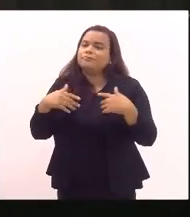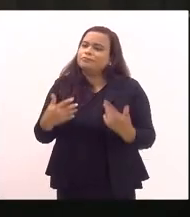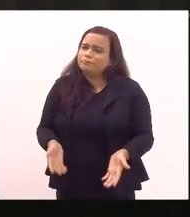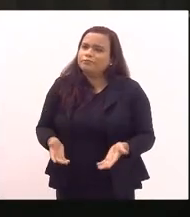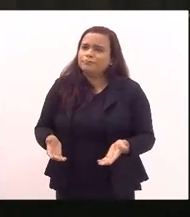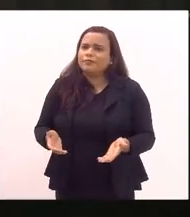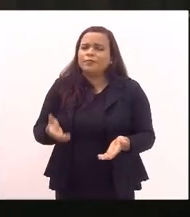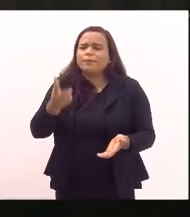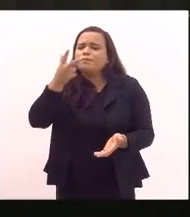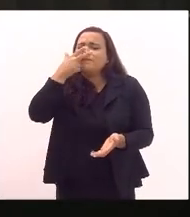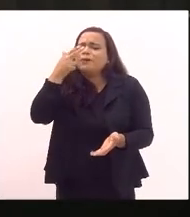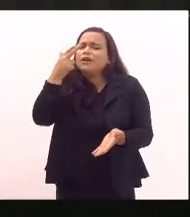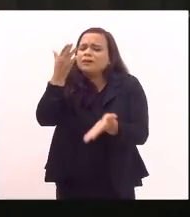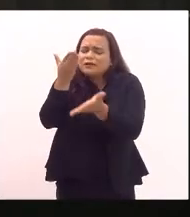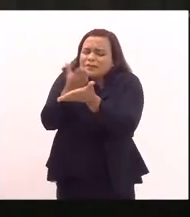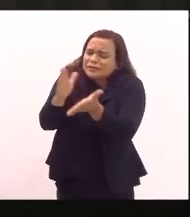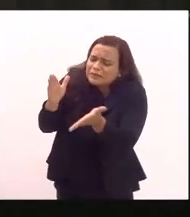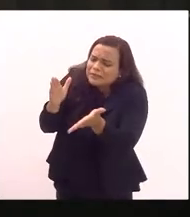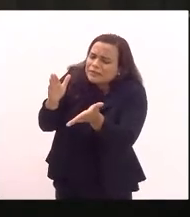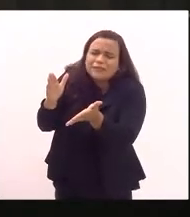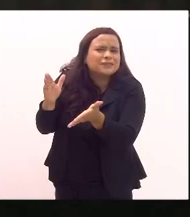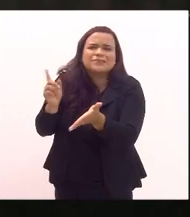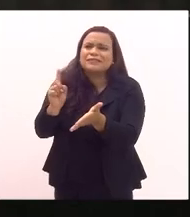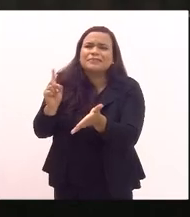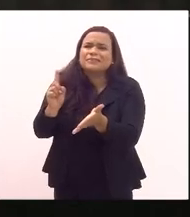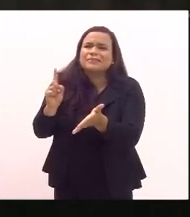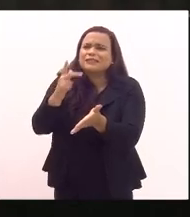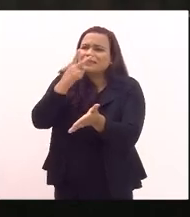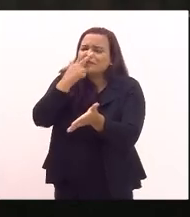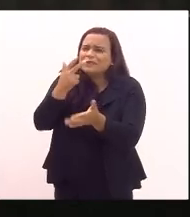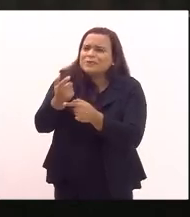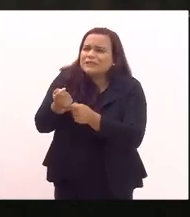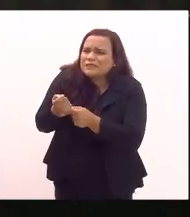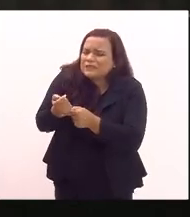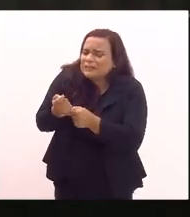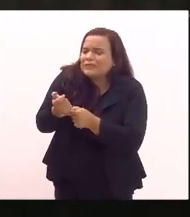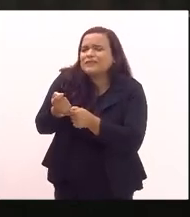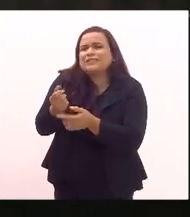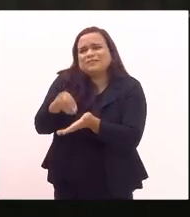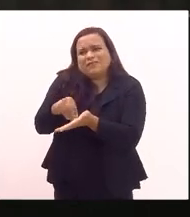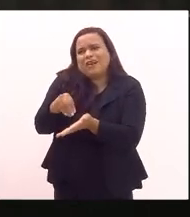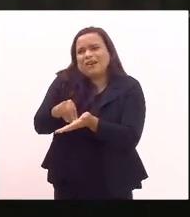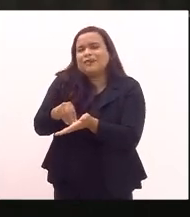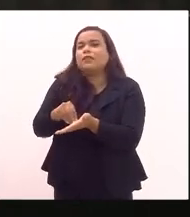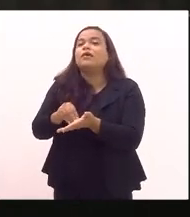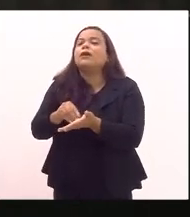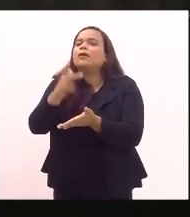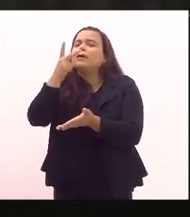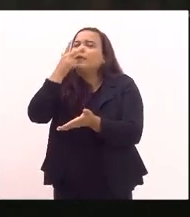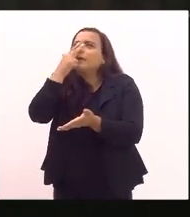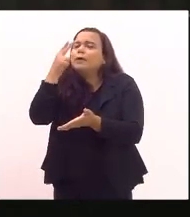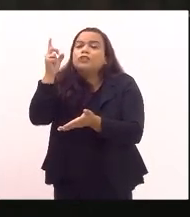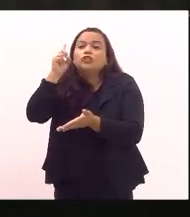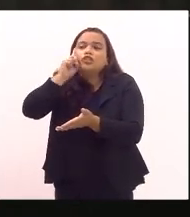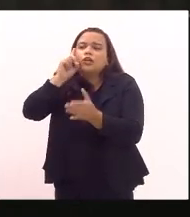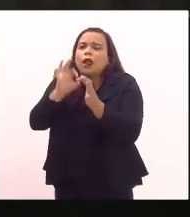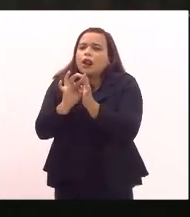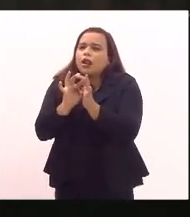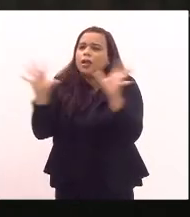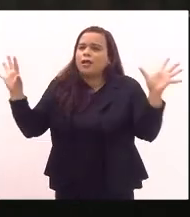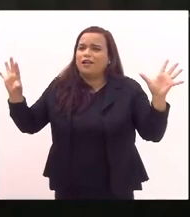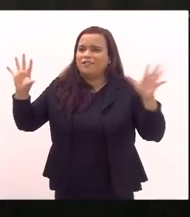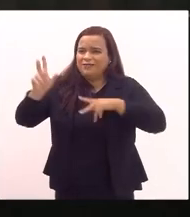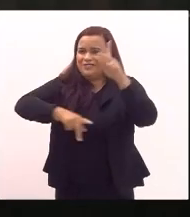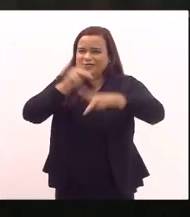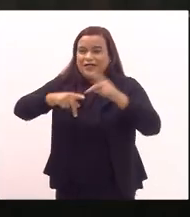inconclusa né porque historicamente Esse dia foi utilizado como dia de libertação da população